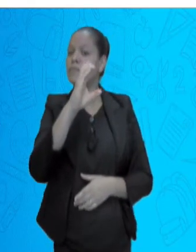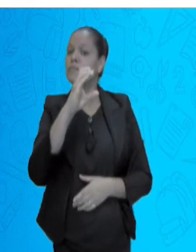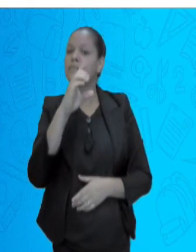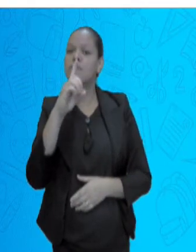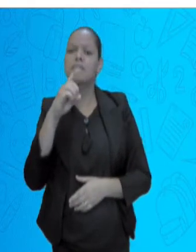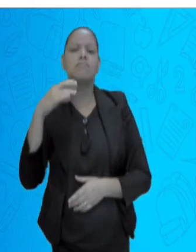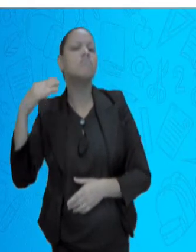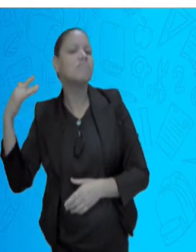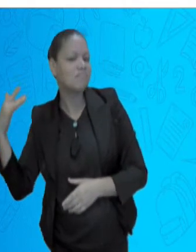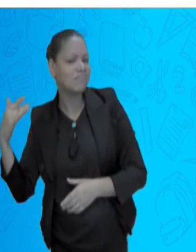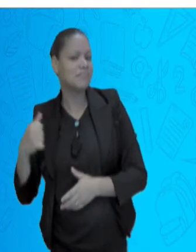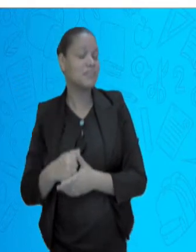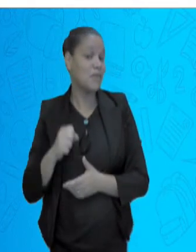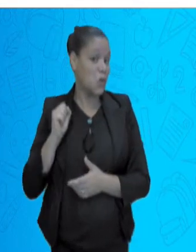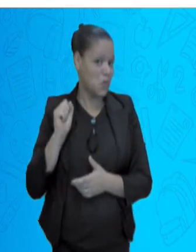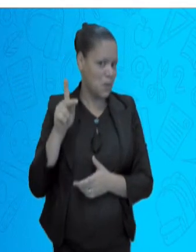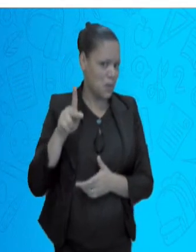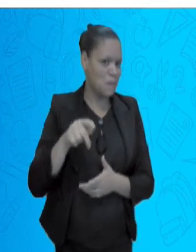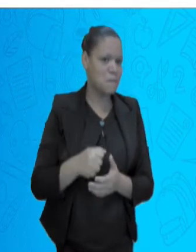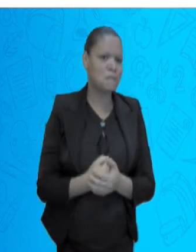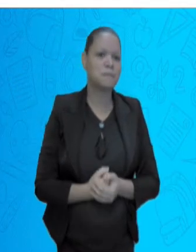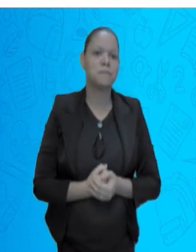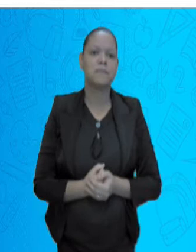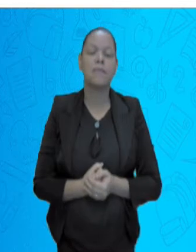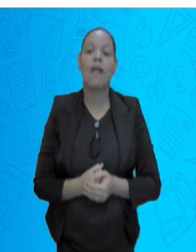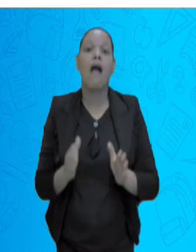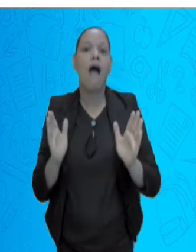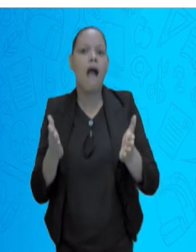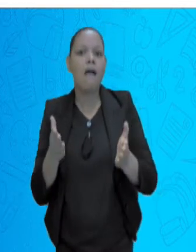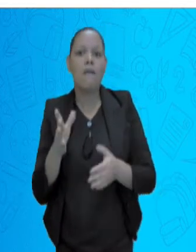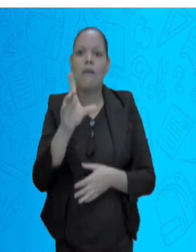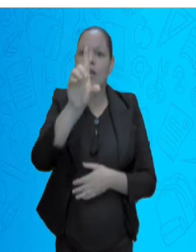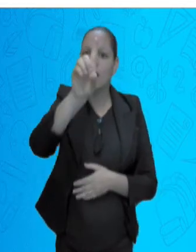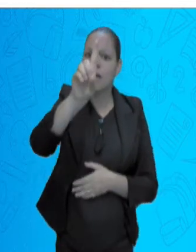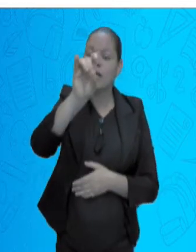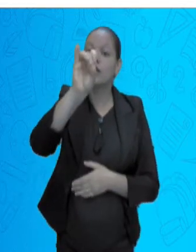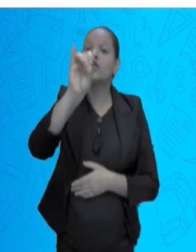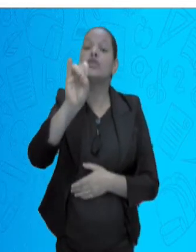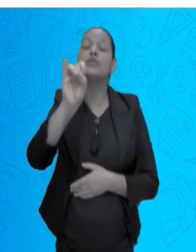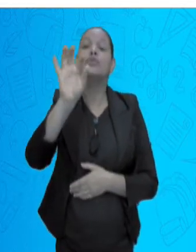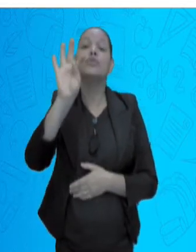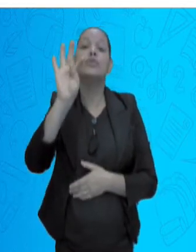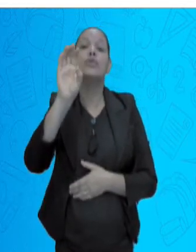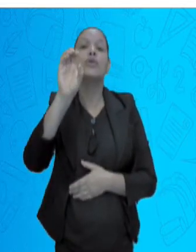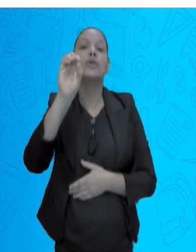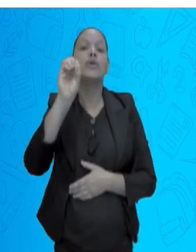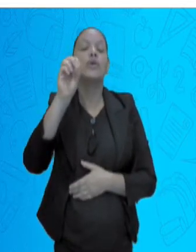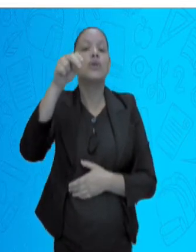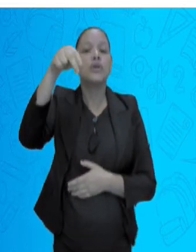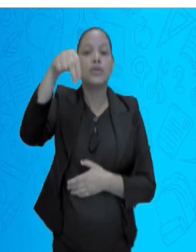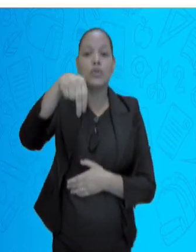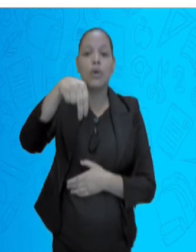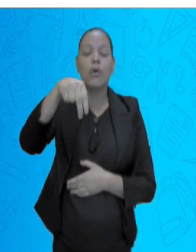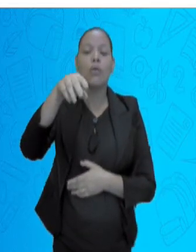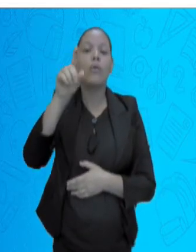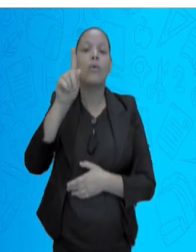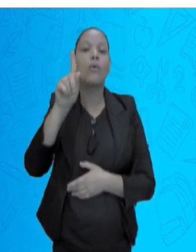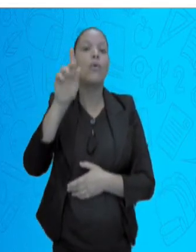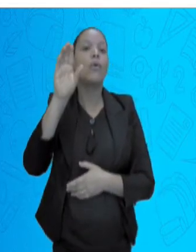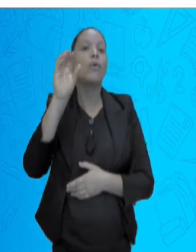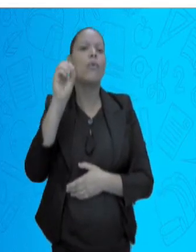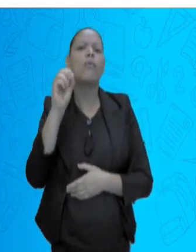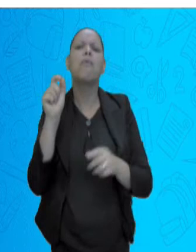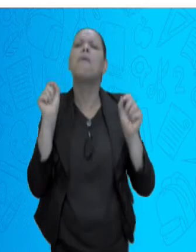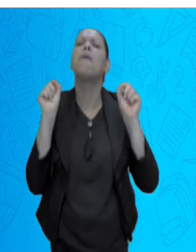vogais estão juntas numa mesma sílaba. Ó, a palavra foi, eu tirei lá do